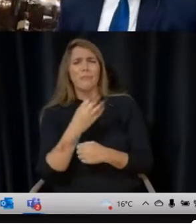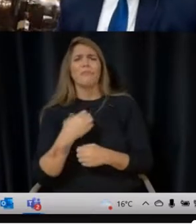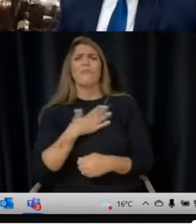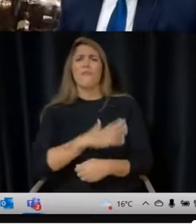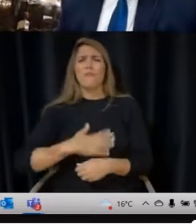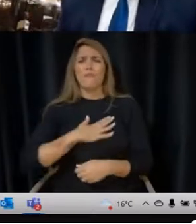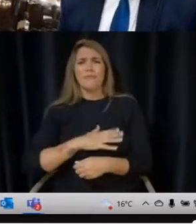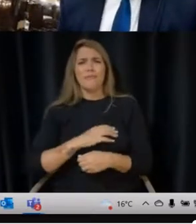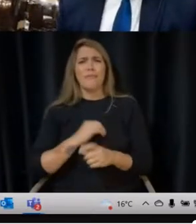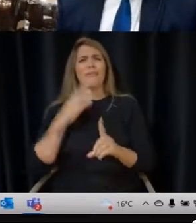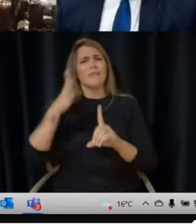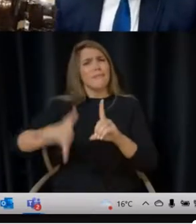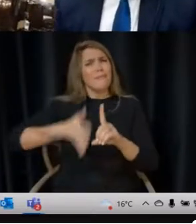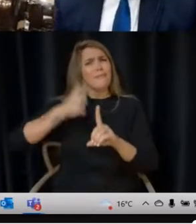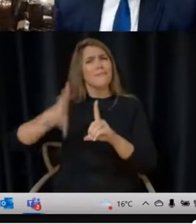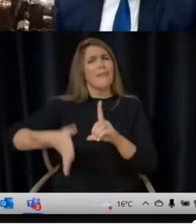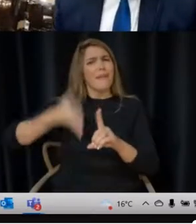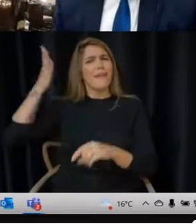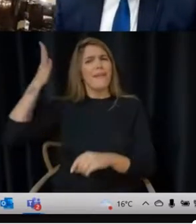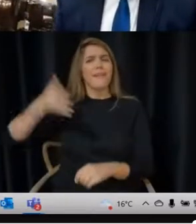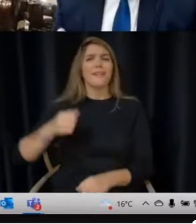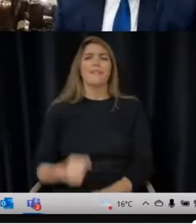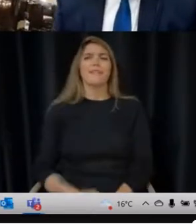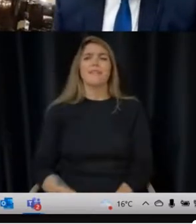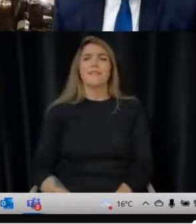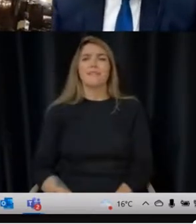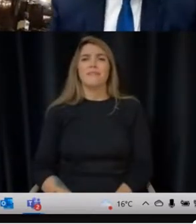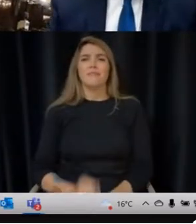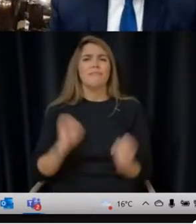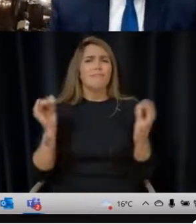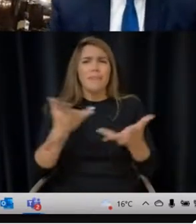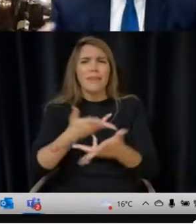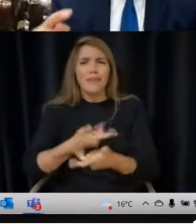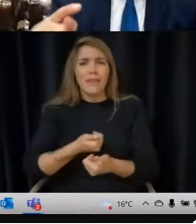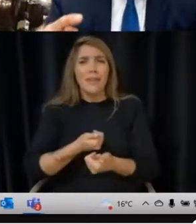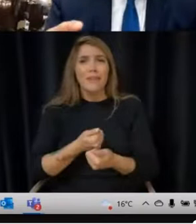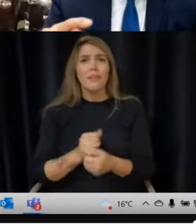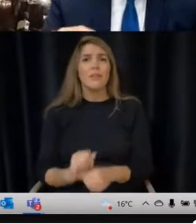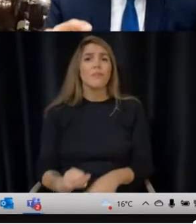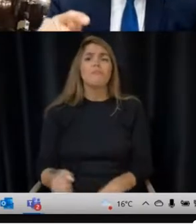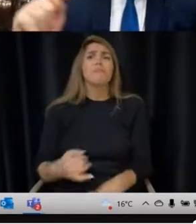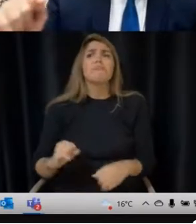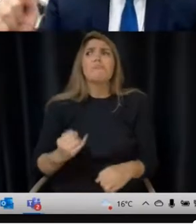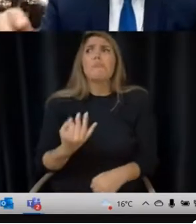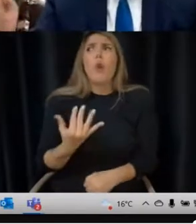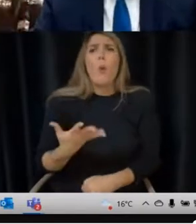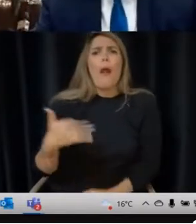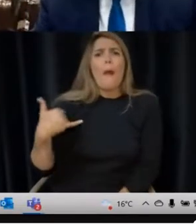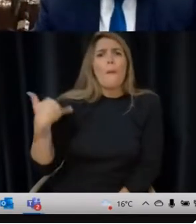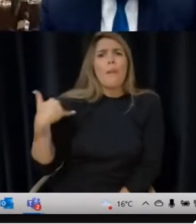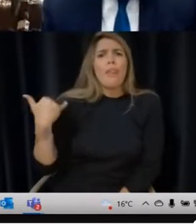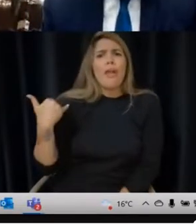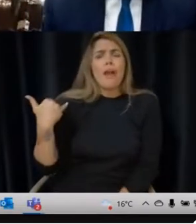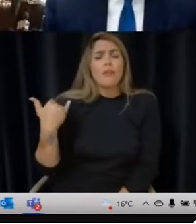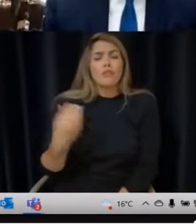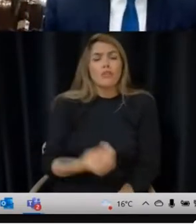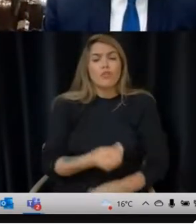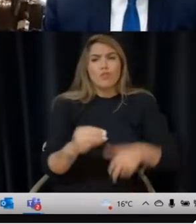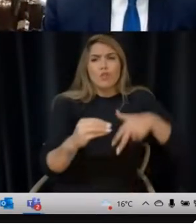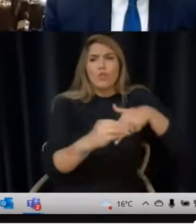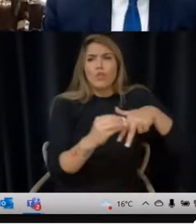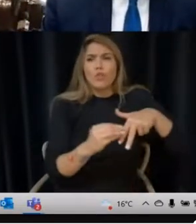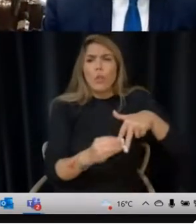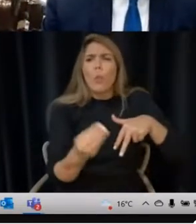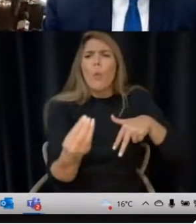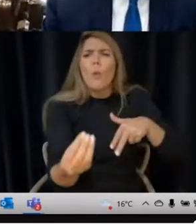vou fazendo as perguntas dele aqui. A partir de qual idade se pode fazer doação de órgãos? Existe um limite mínimo, existe um limite máximo?